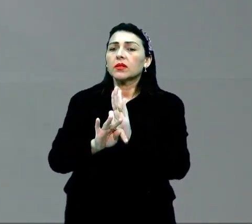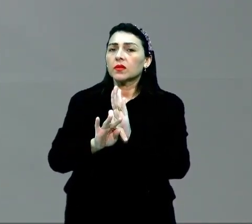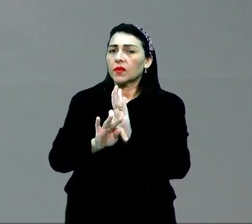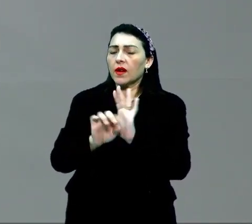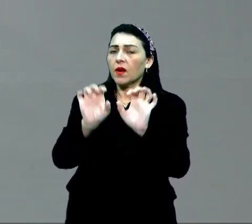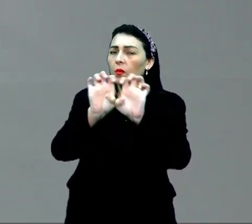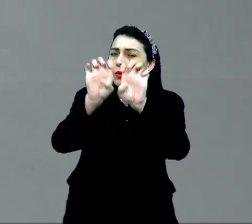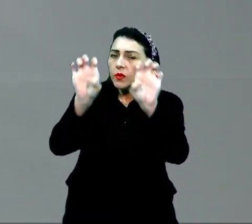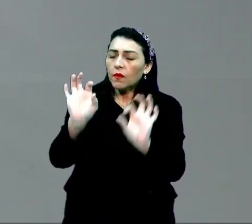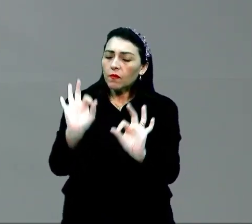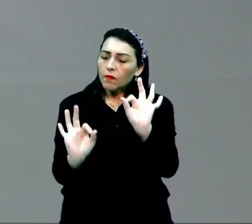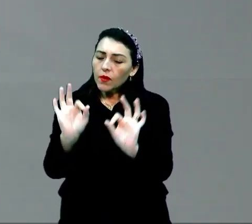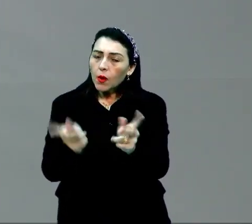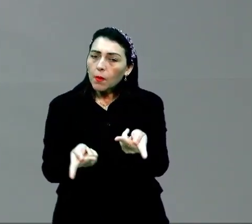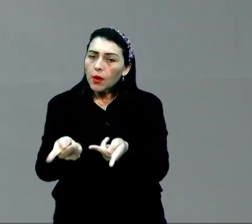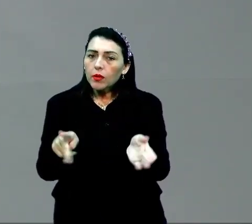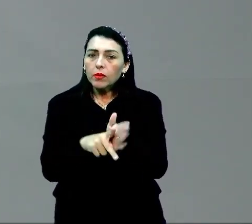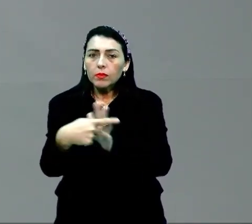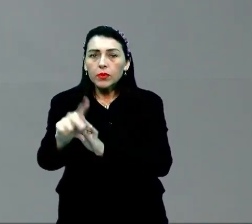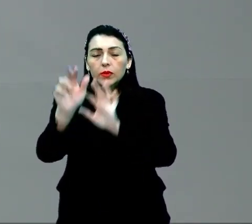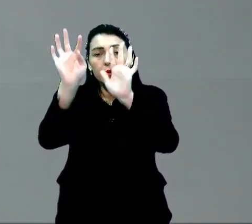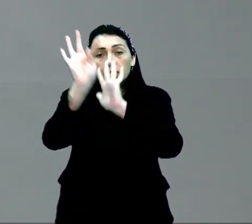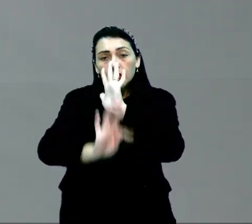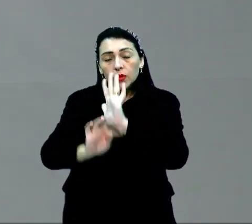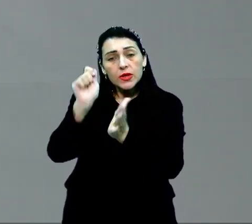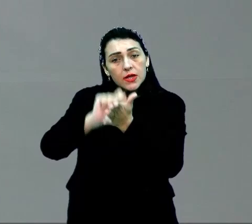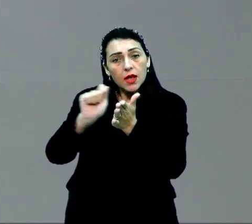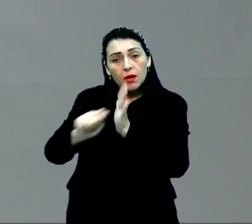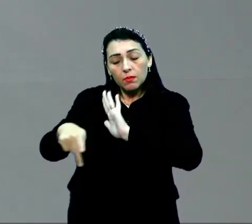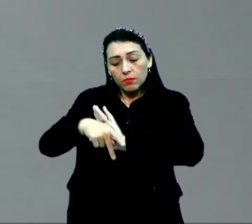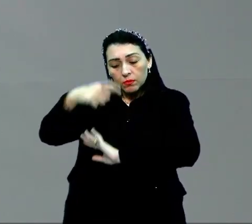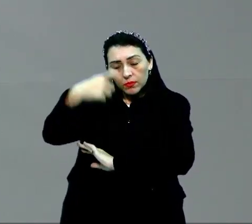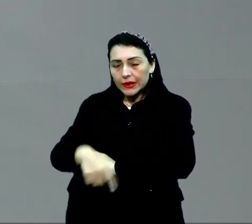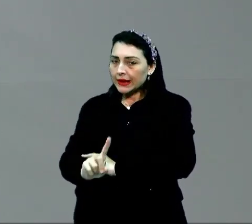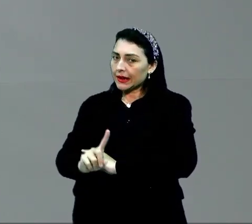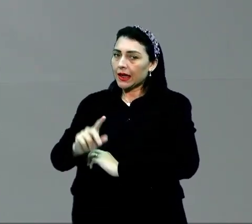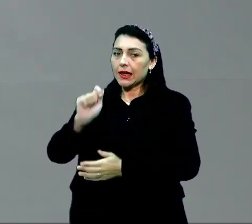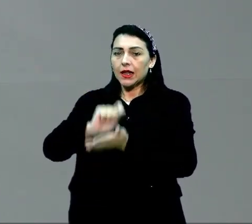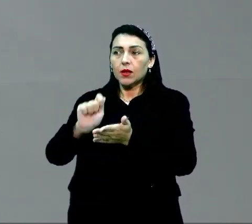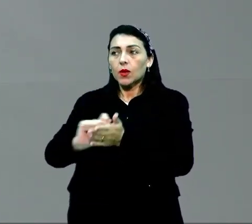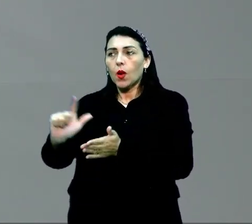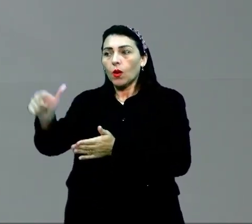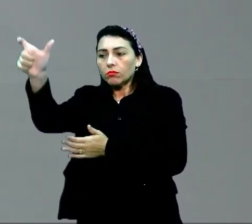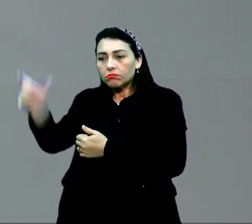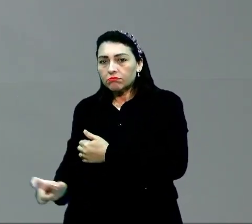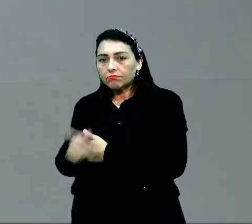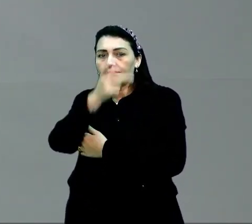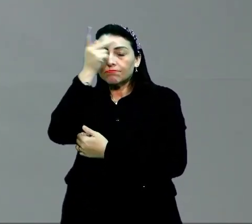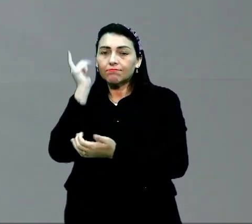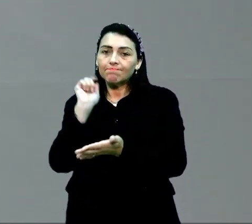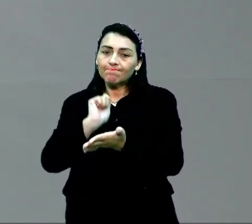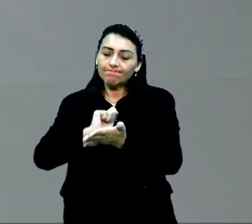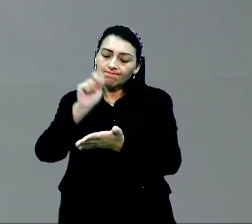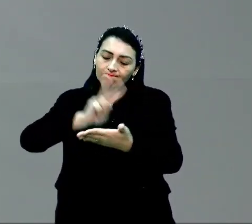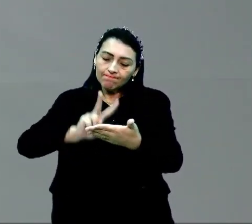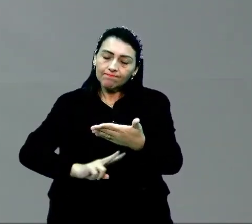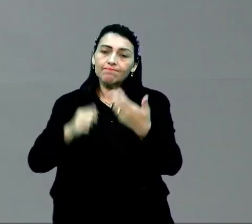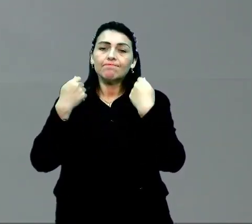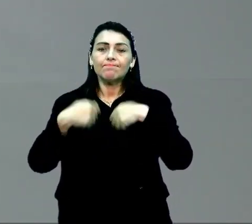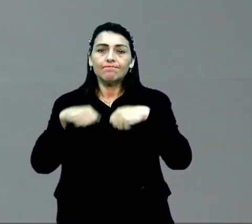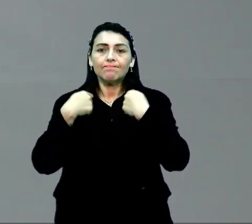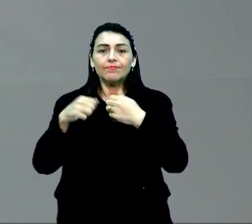Você vai fazer um projeto do seu texto. Você não escreve para você. Você está escrevendo para uma pessoa ler. Então, você vai ter que direcionar ela